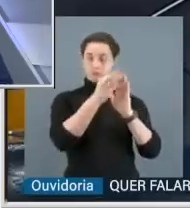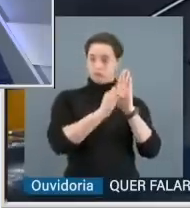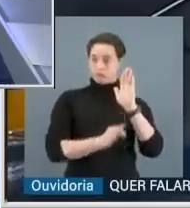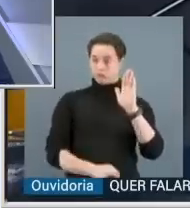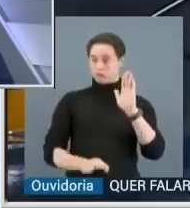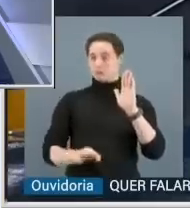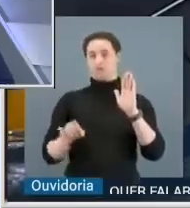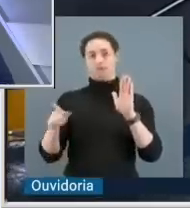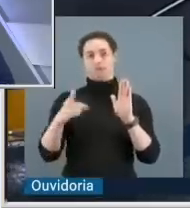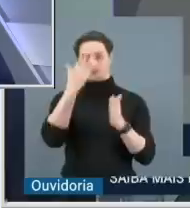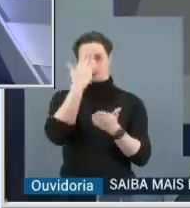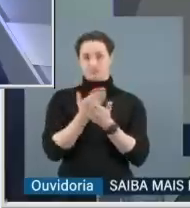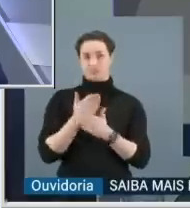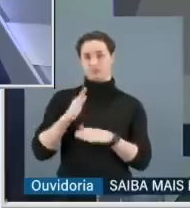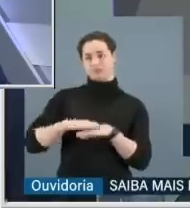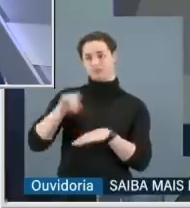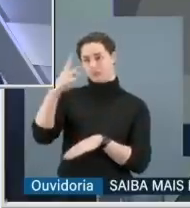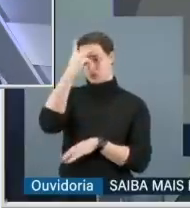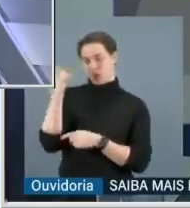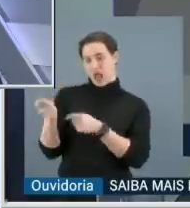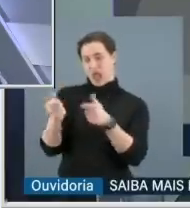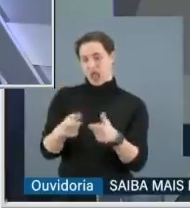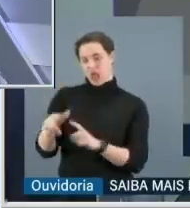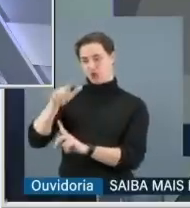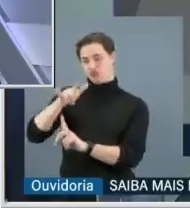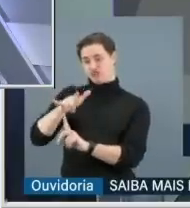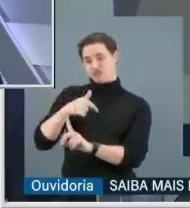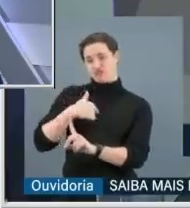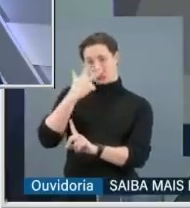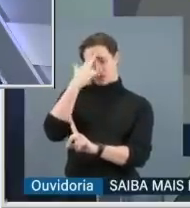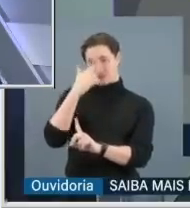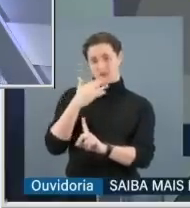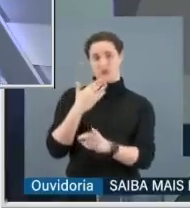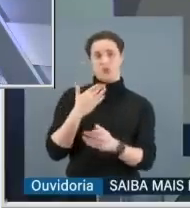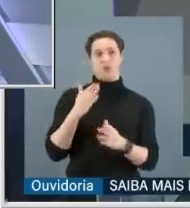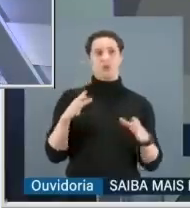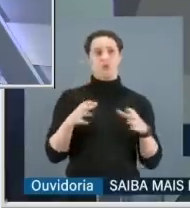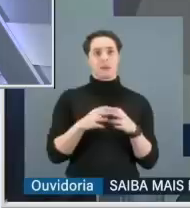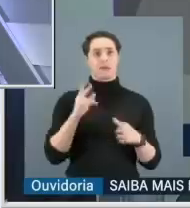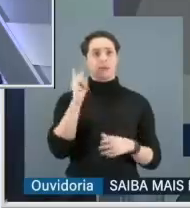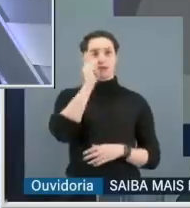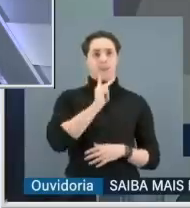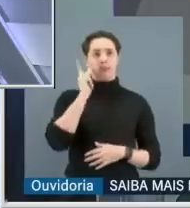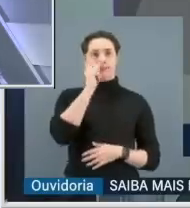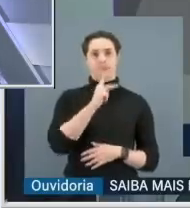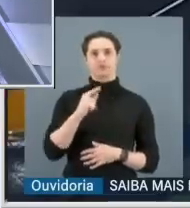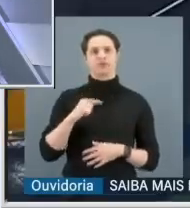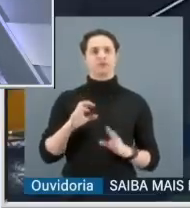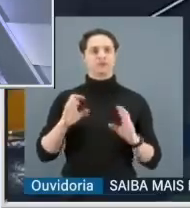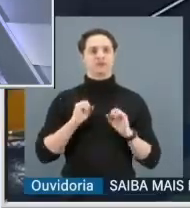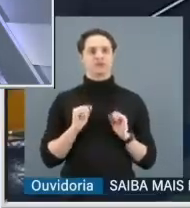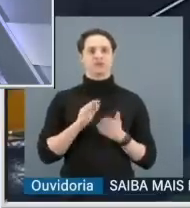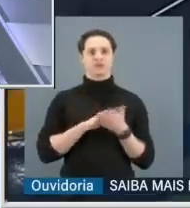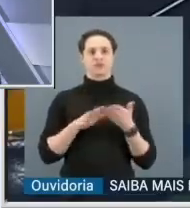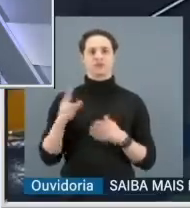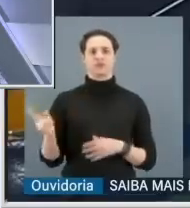comissão parlamentar de inquérito, que é uma comissão composta por parlamentares, ou seja, legisladores, pessoas que fazem as